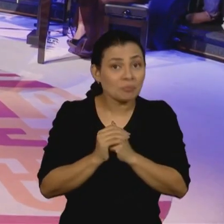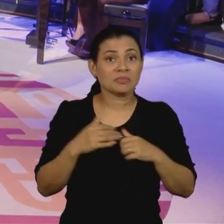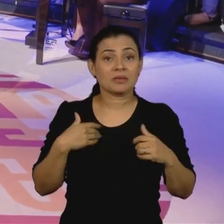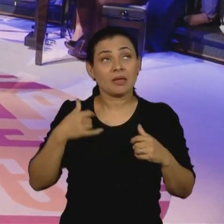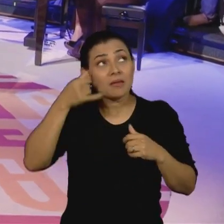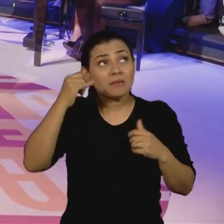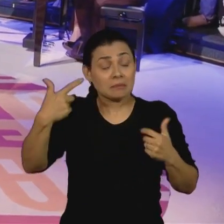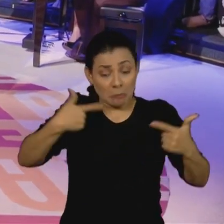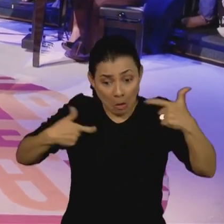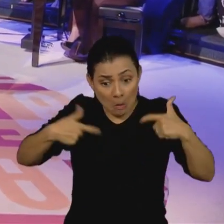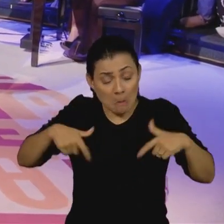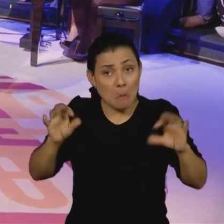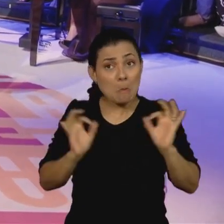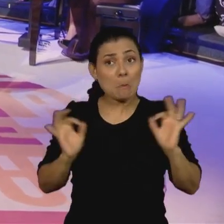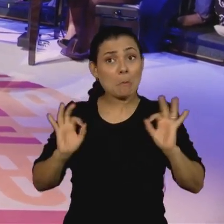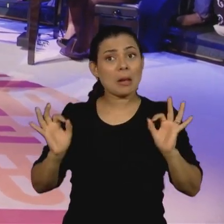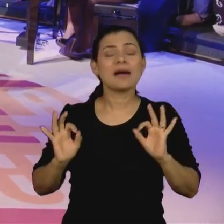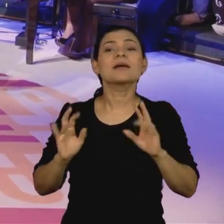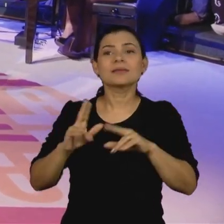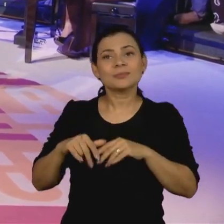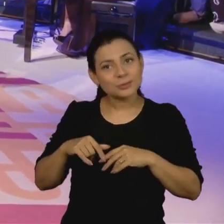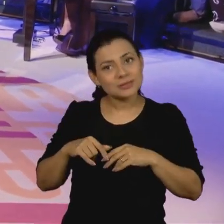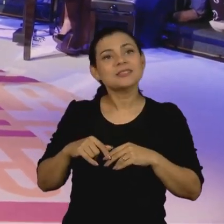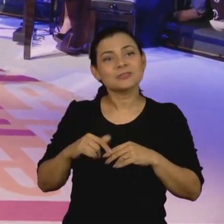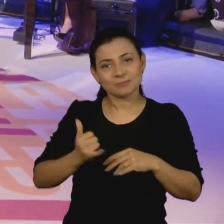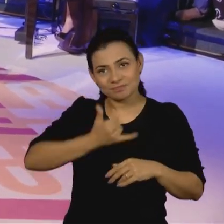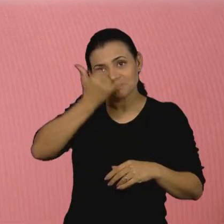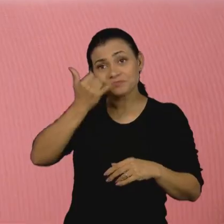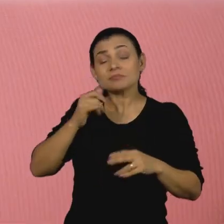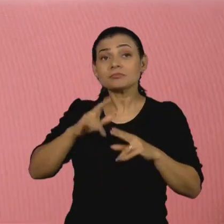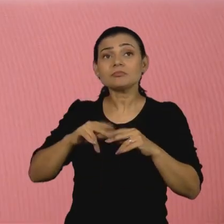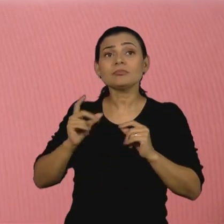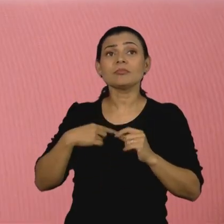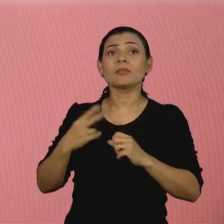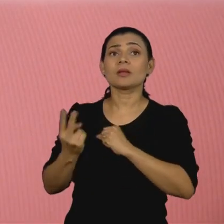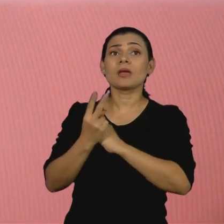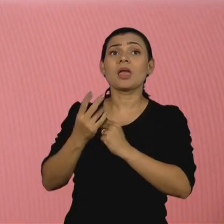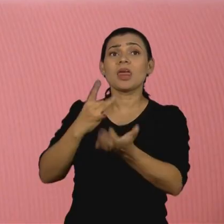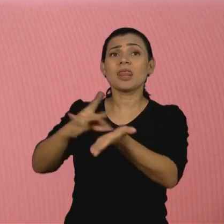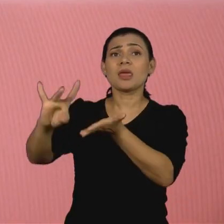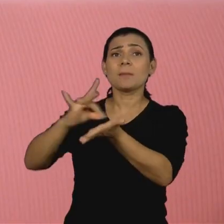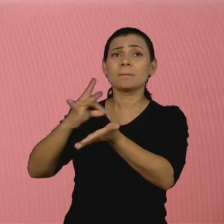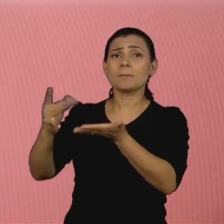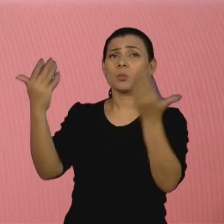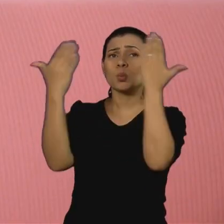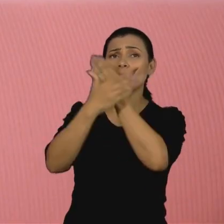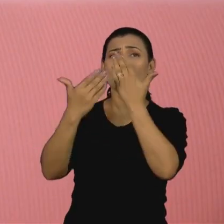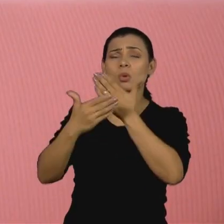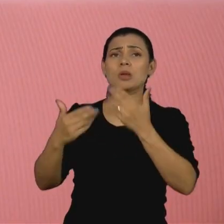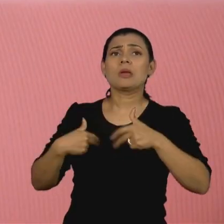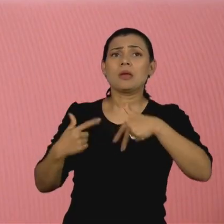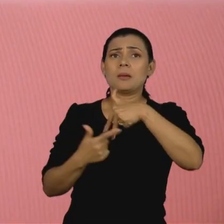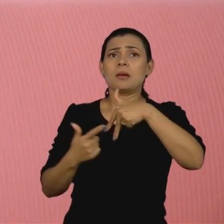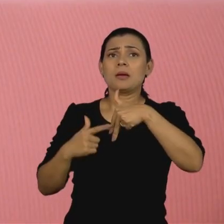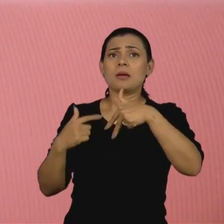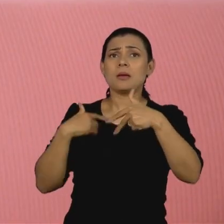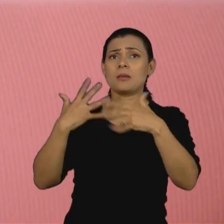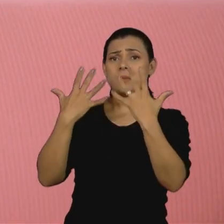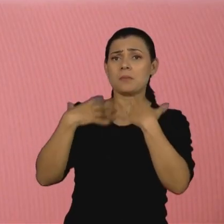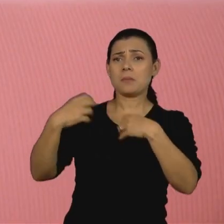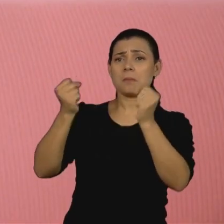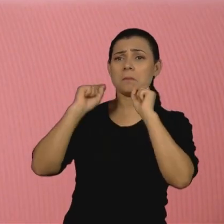mim. Aí vem assim, meus inimigos terão olhos, não me verão, terão pernas, não